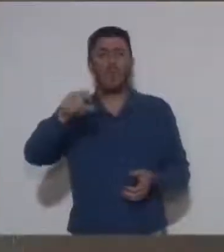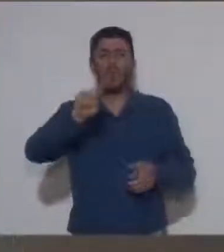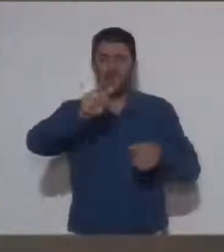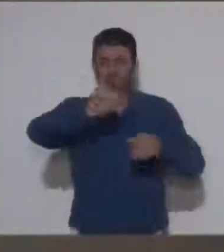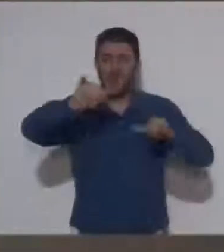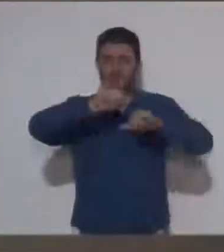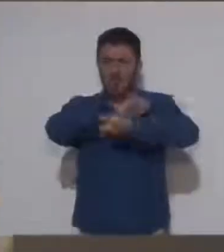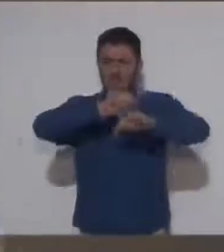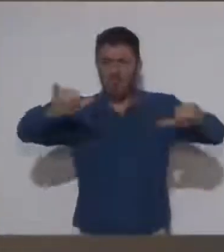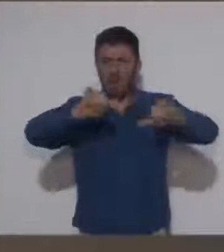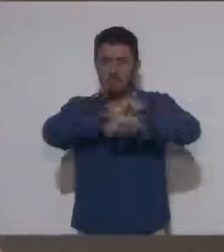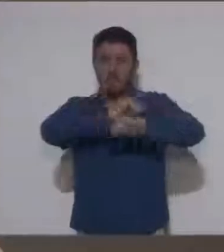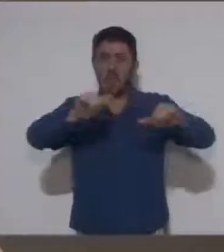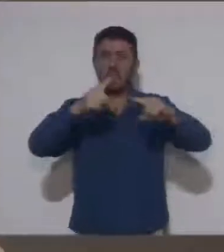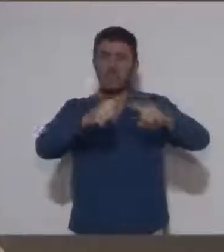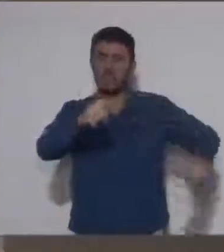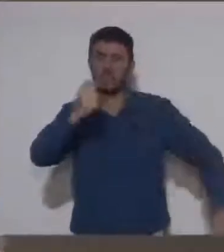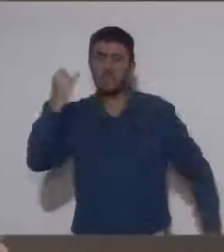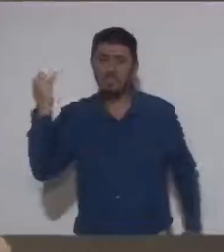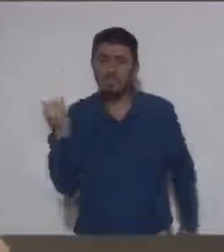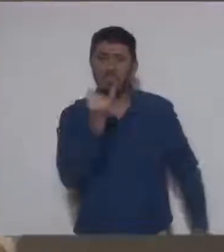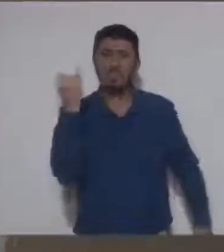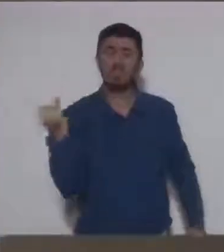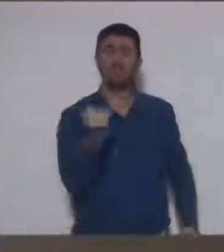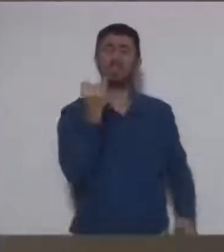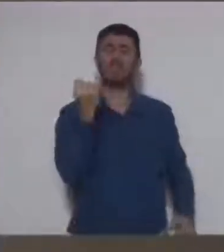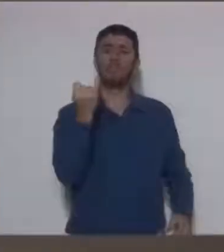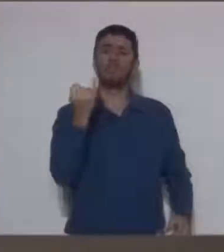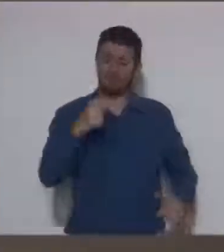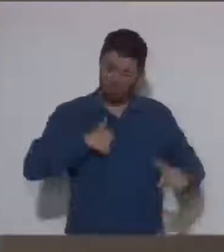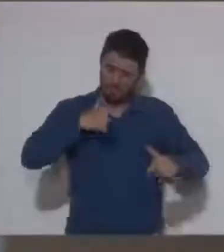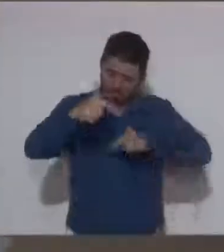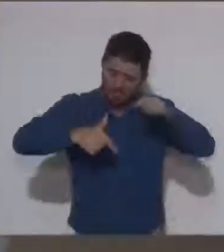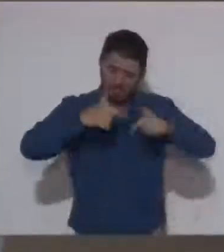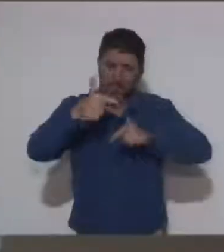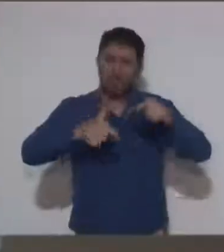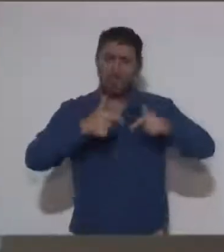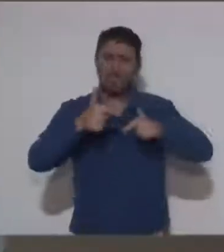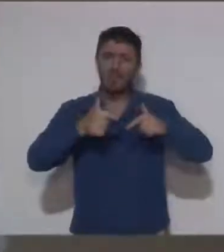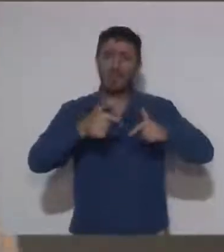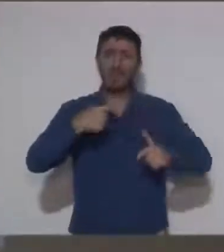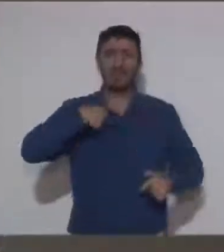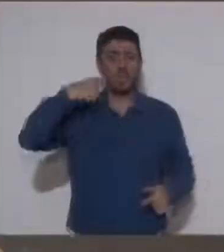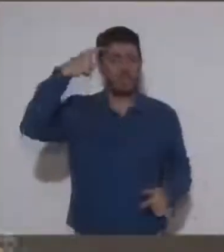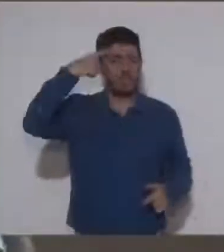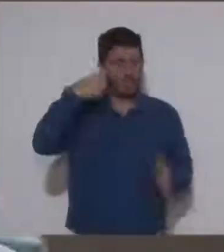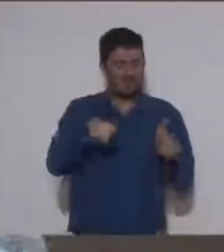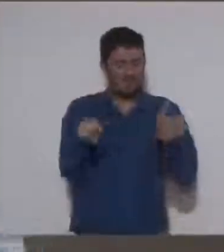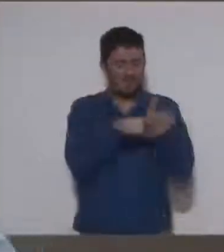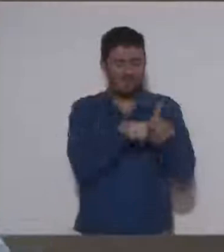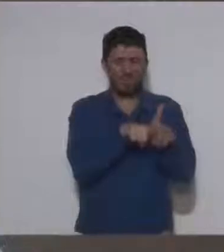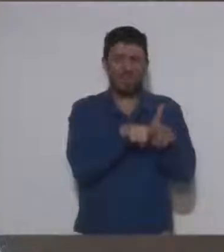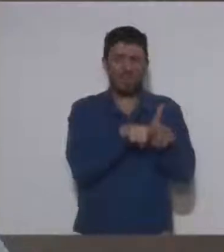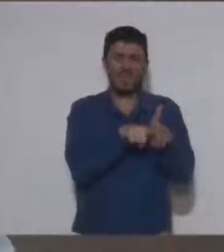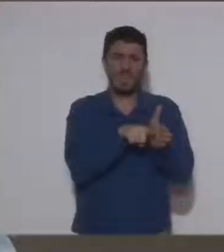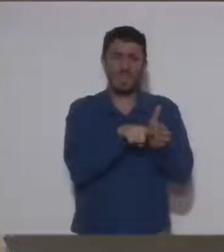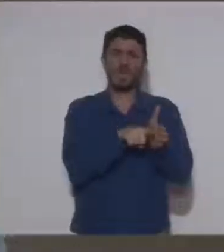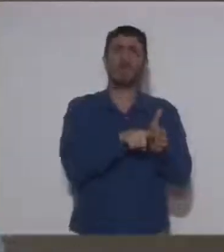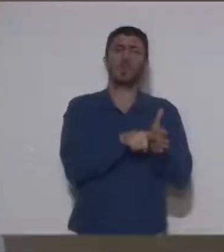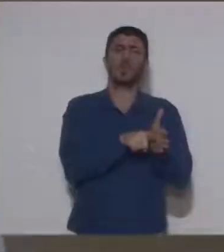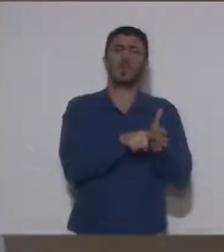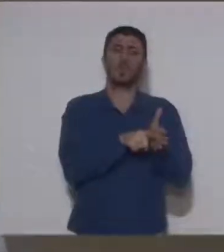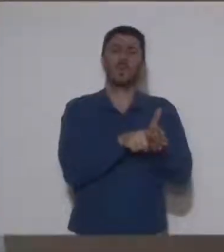é importantíssimo que a gente faça algo a mais, não é? Para quem é pessimista, vai olhar lá e ver que só